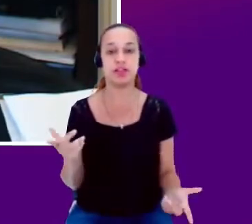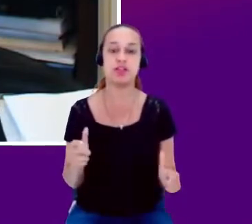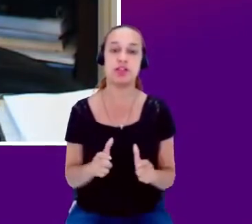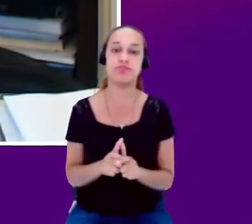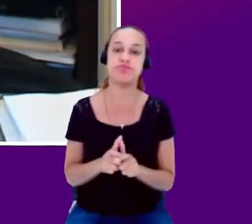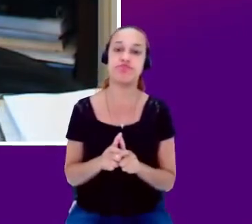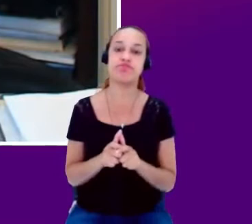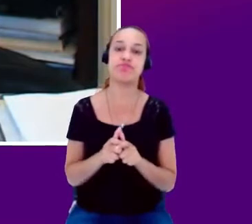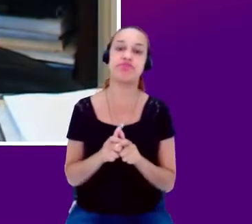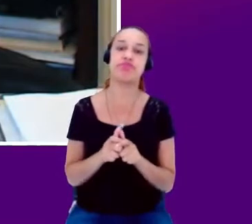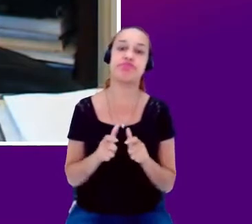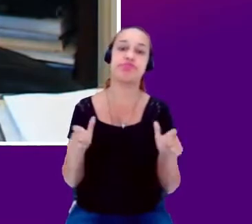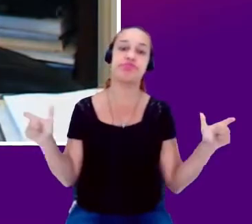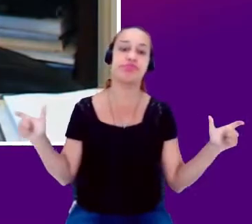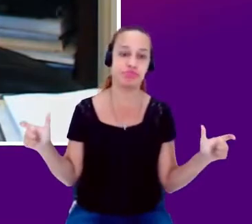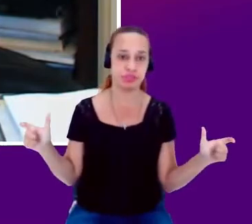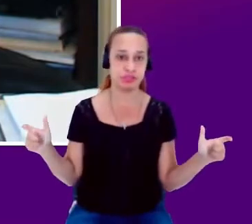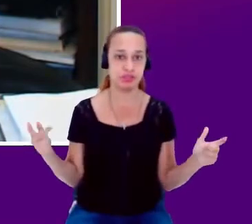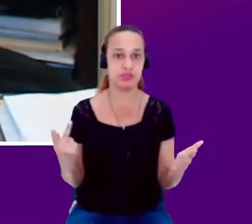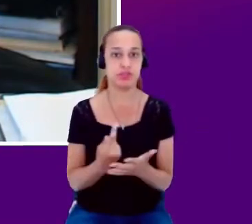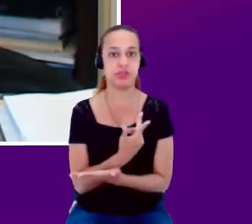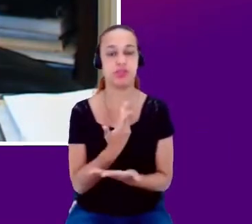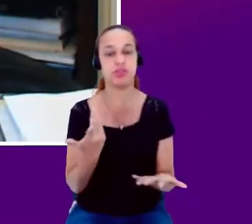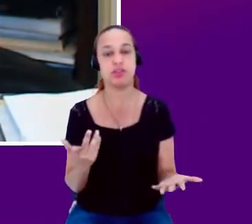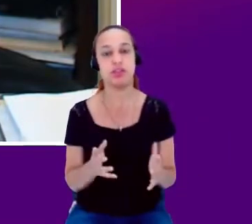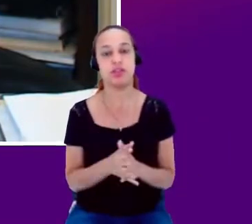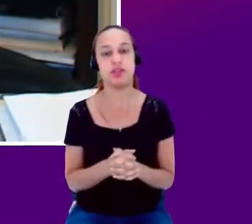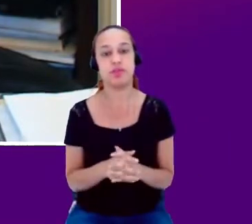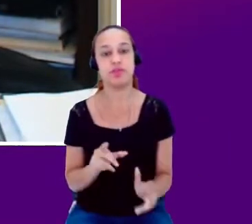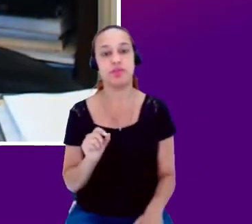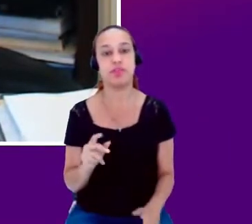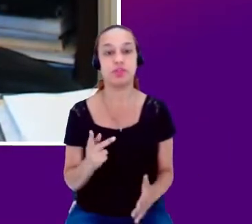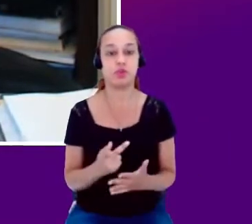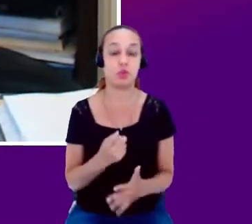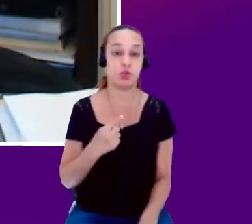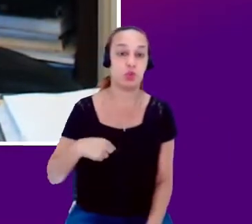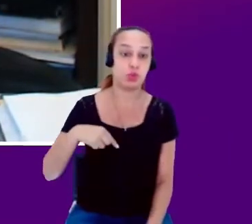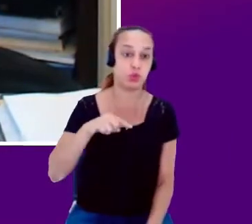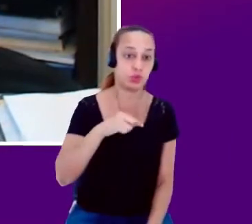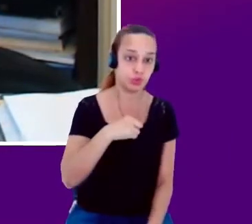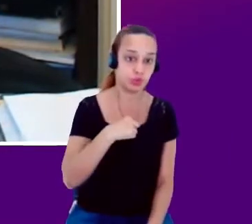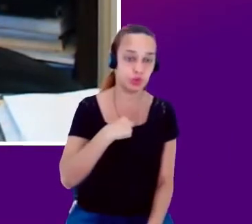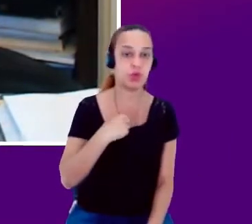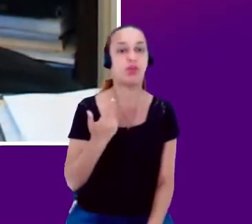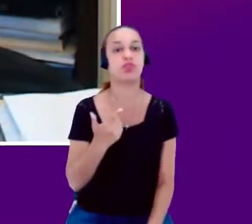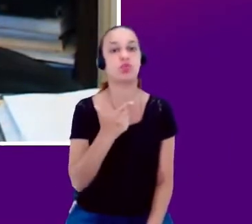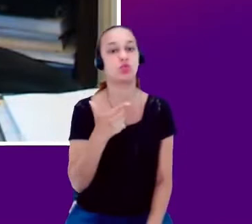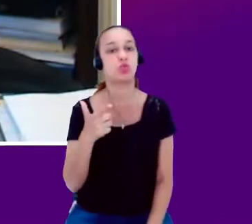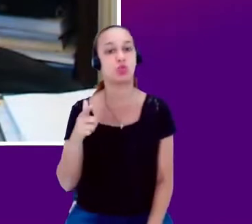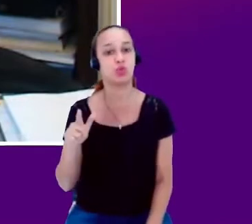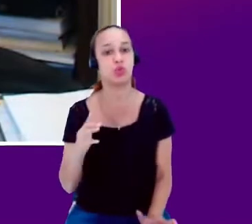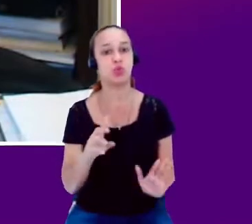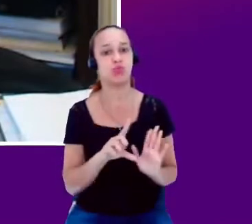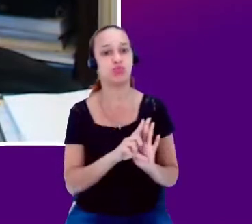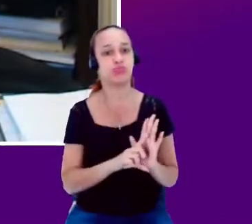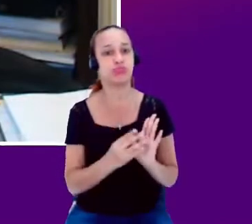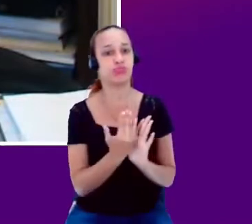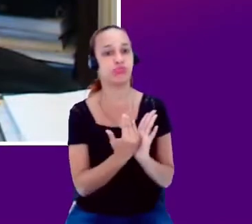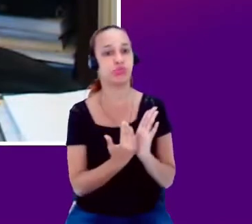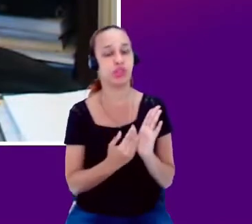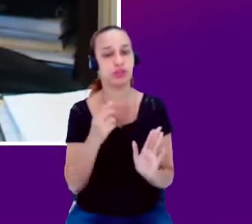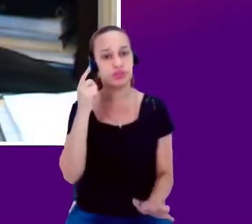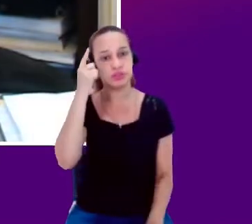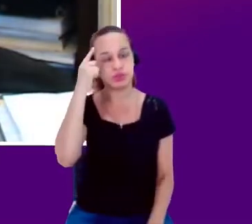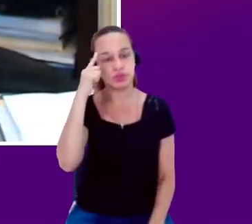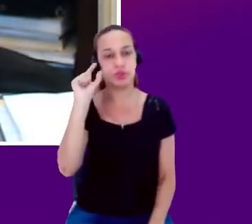porque impedia que se reconhecesse entre nós, exemplo do que já acontecia em outros ordenamentos, o reconhecimento de um direito